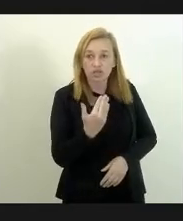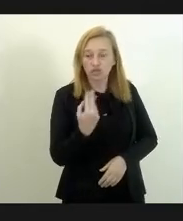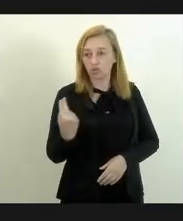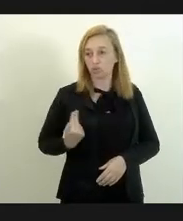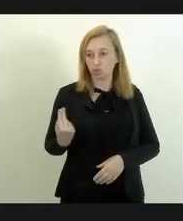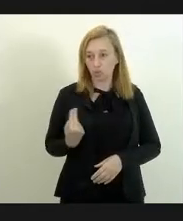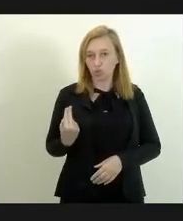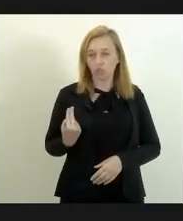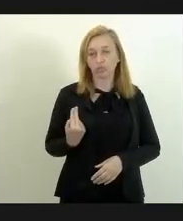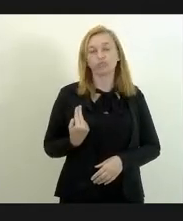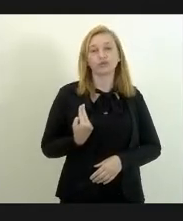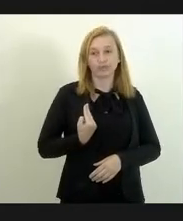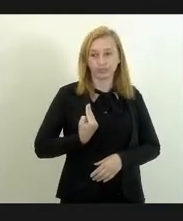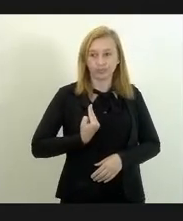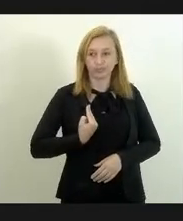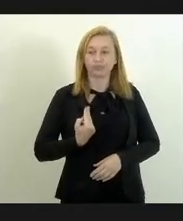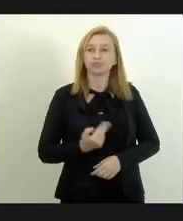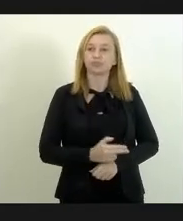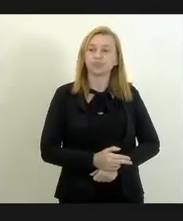coautoria, porque é